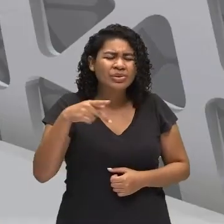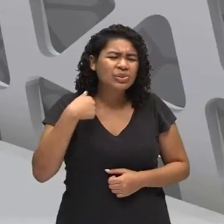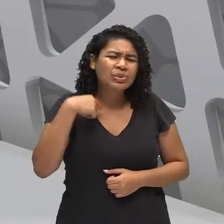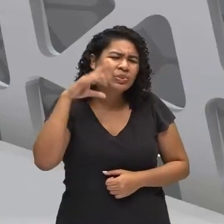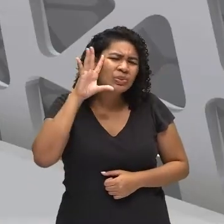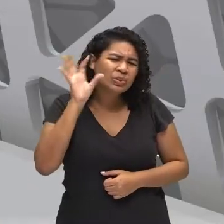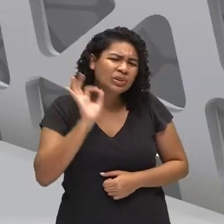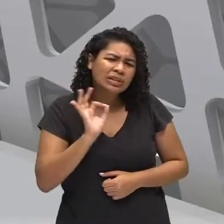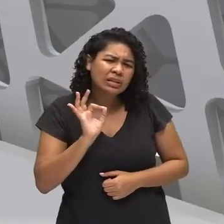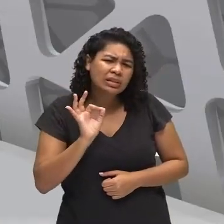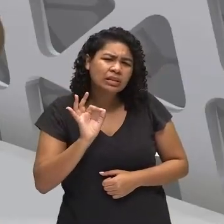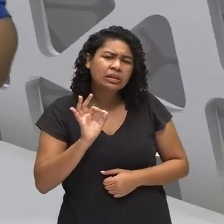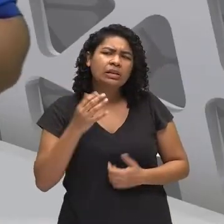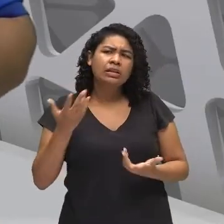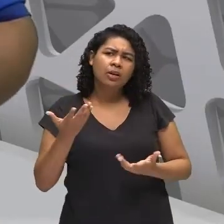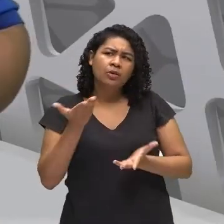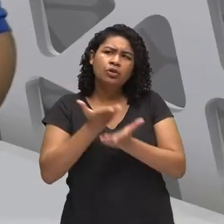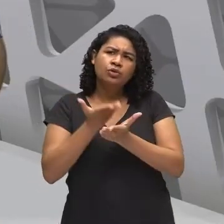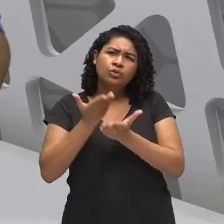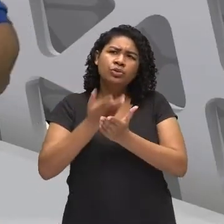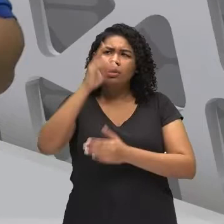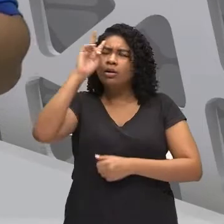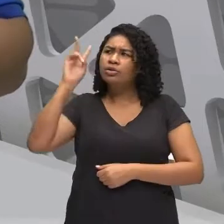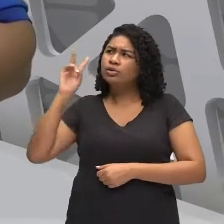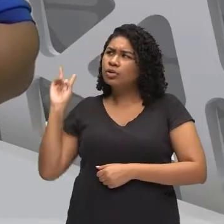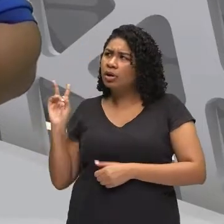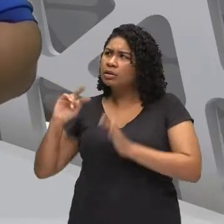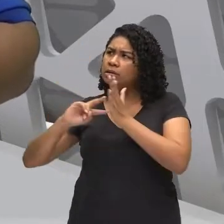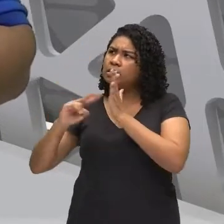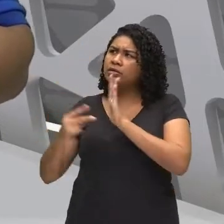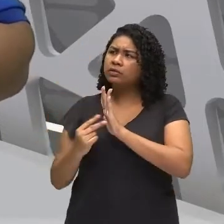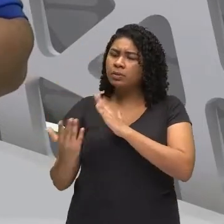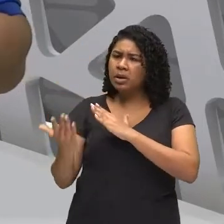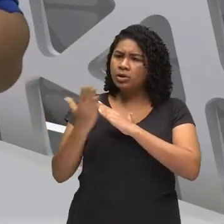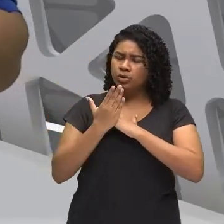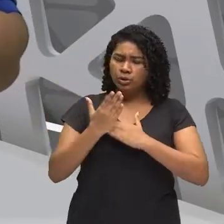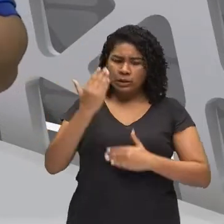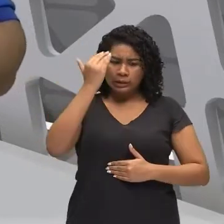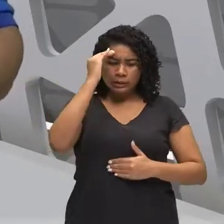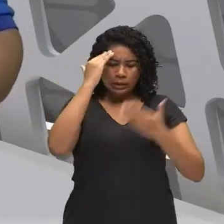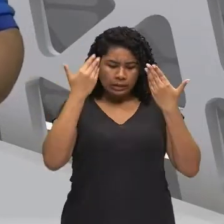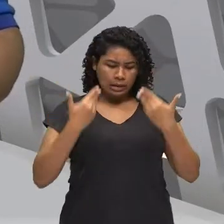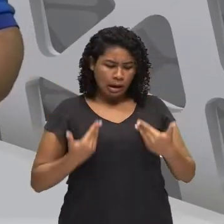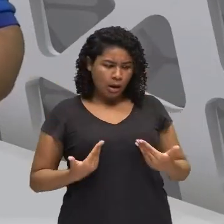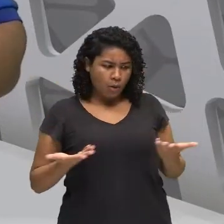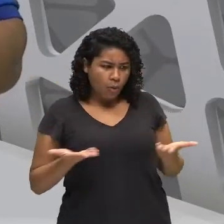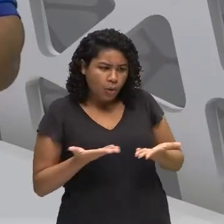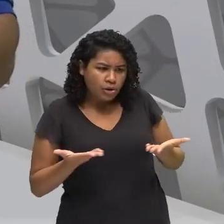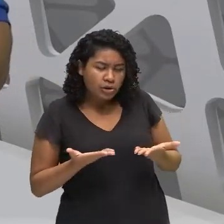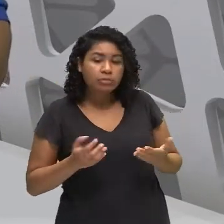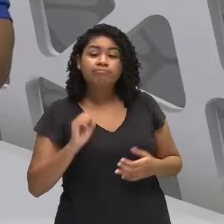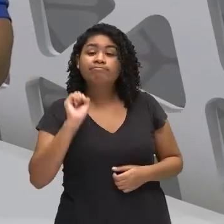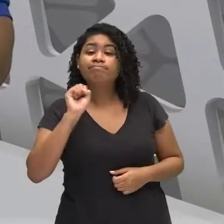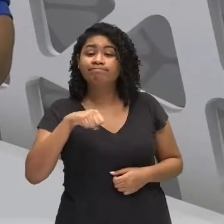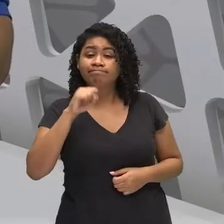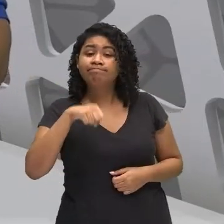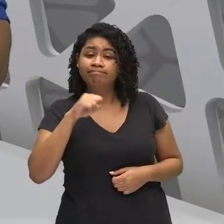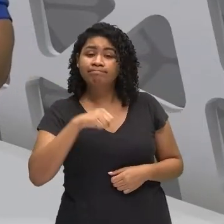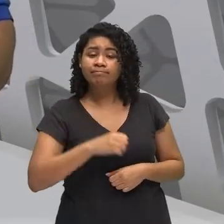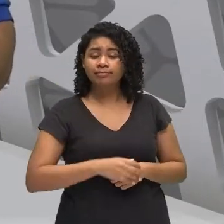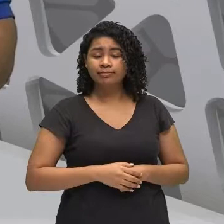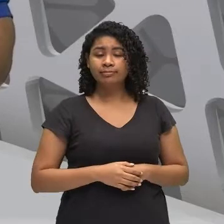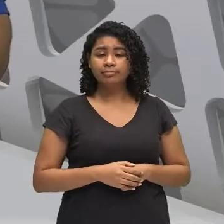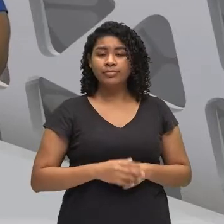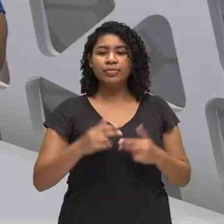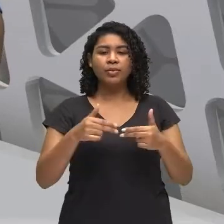quer dizer que estudar história, compreender o passado, é compreender quem eu sou hoje? Sim, de modo simplificado, é isso. Afinal